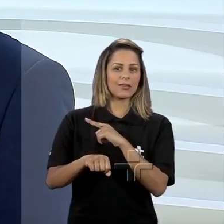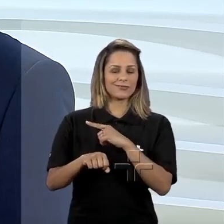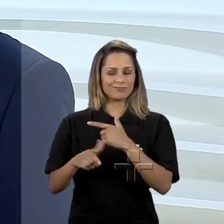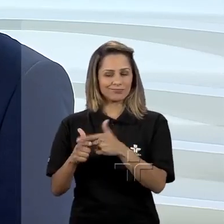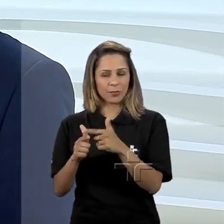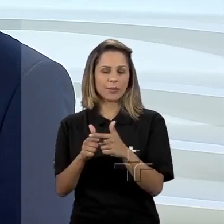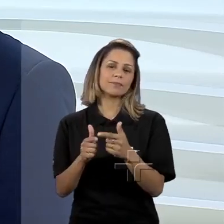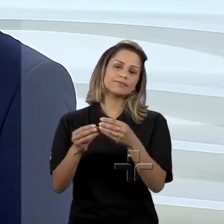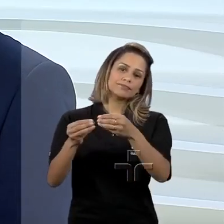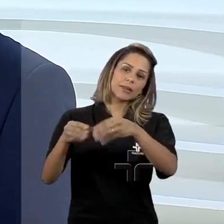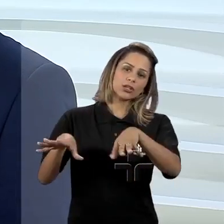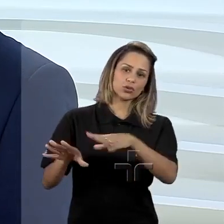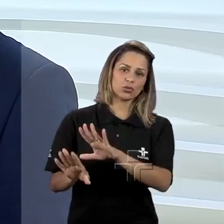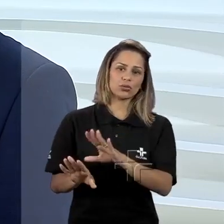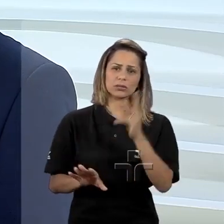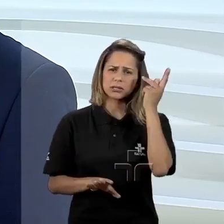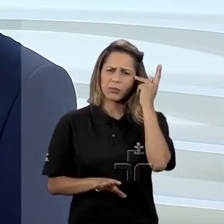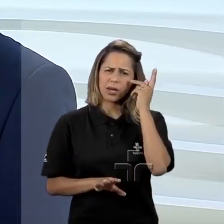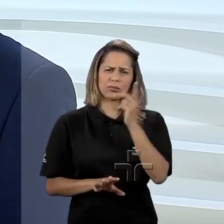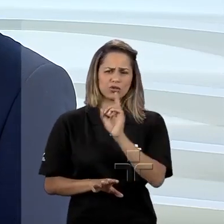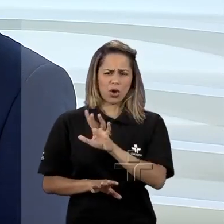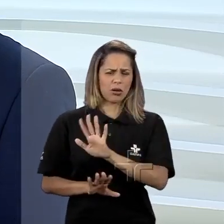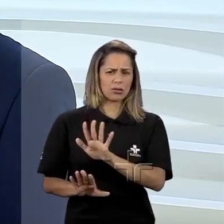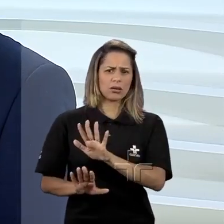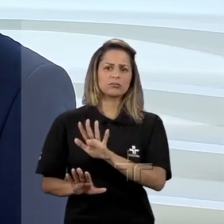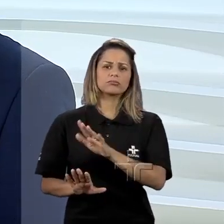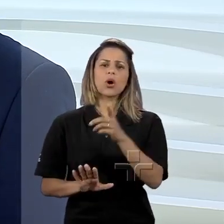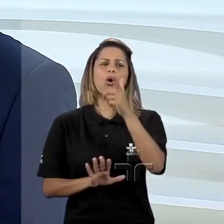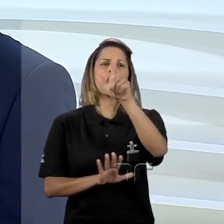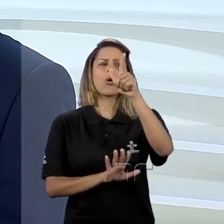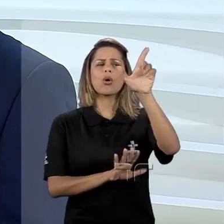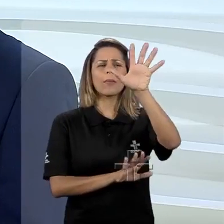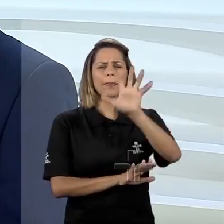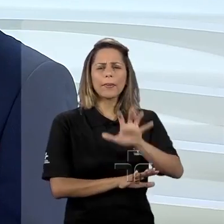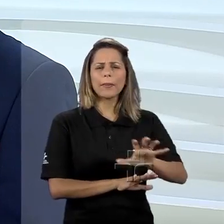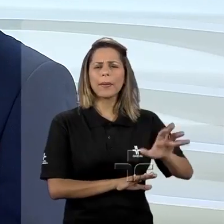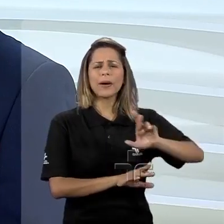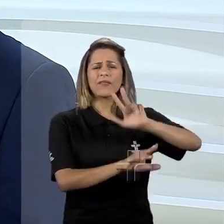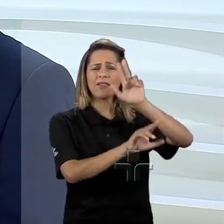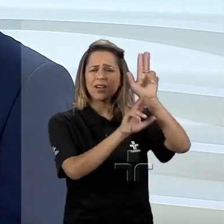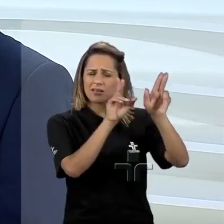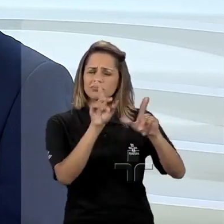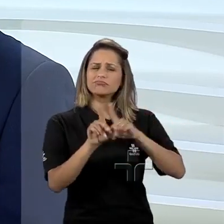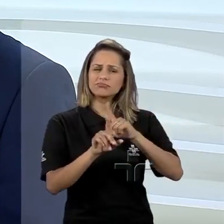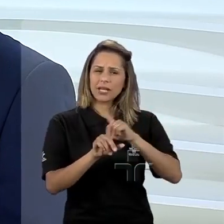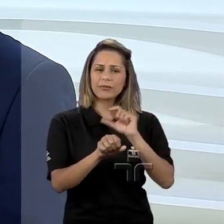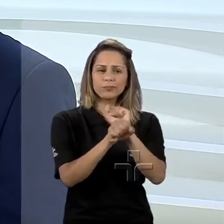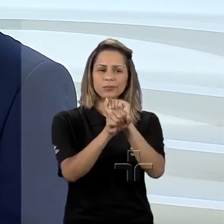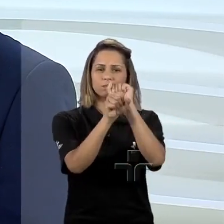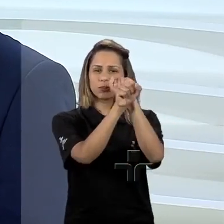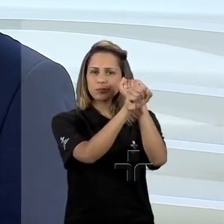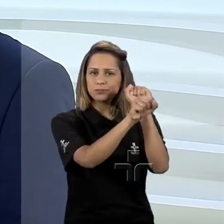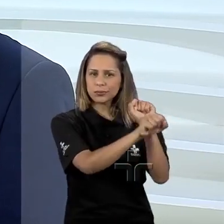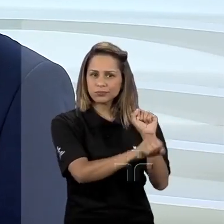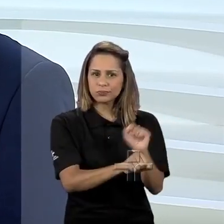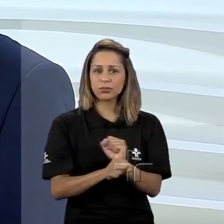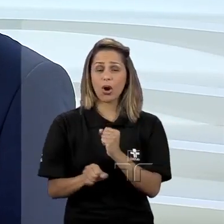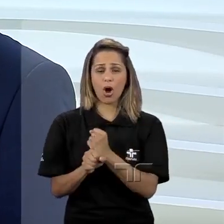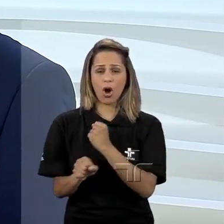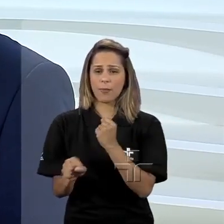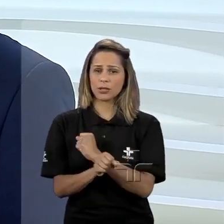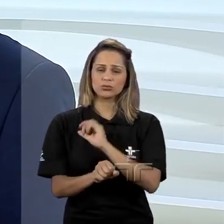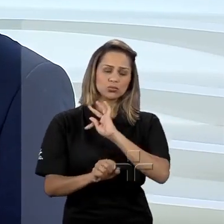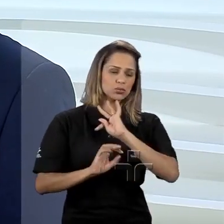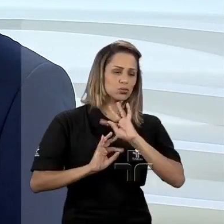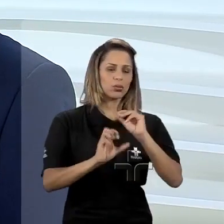capitais brasileiras também tiveram obras paralisadas e retardadas. Mas, considerando que nós vamos ter uma situação estável, eu entendo que